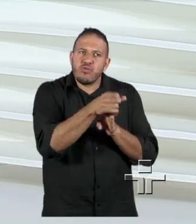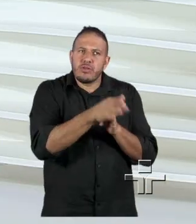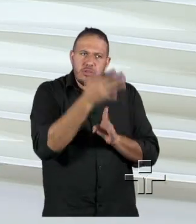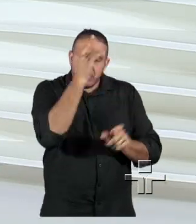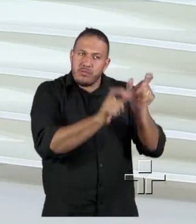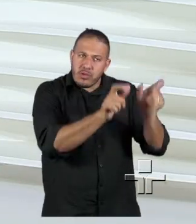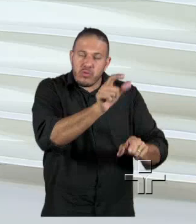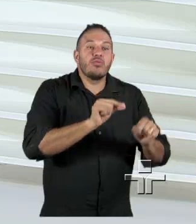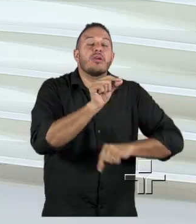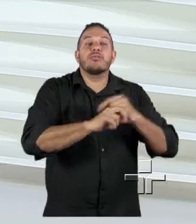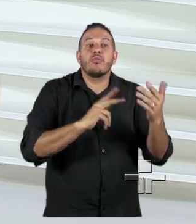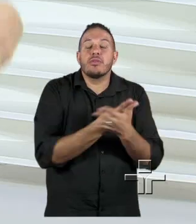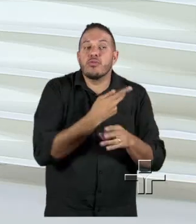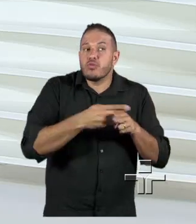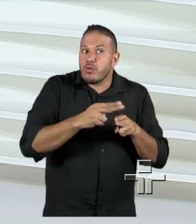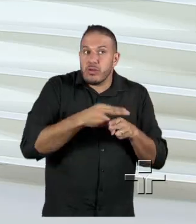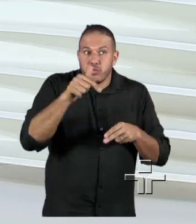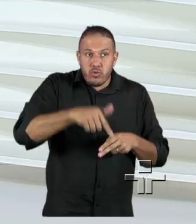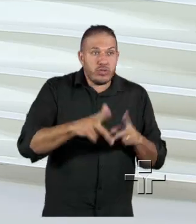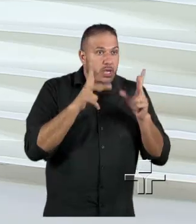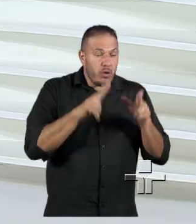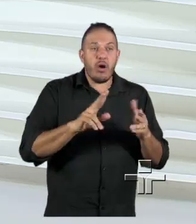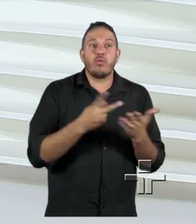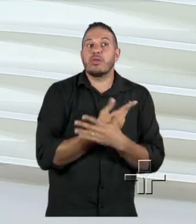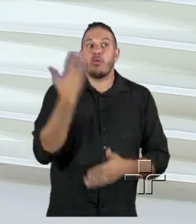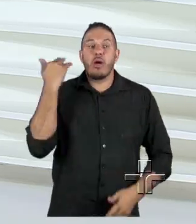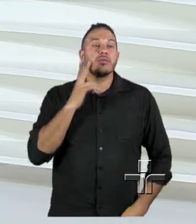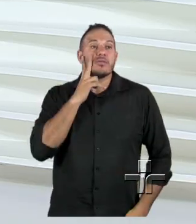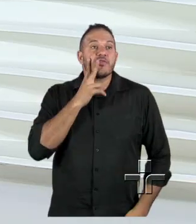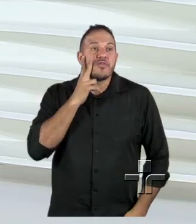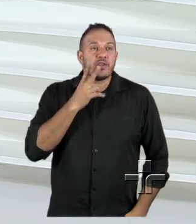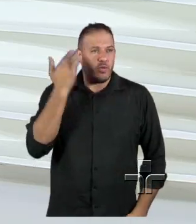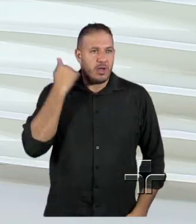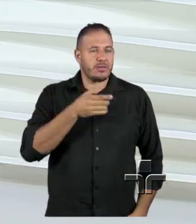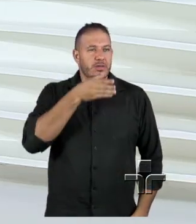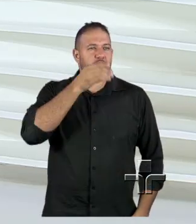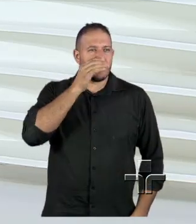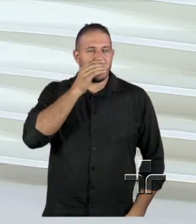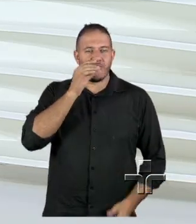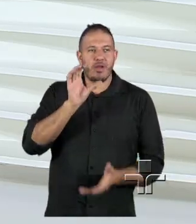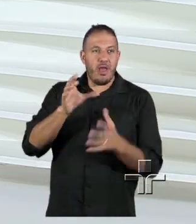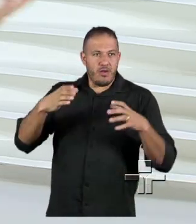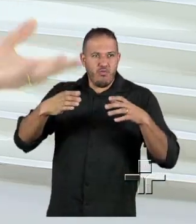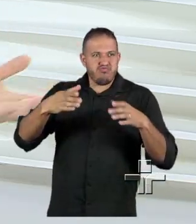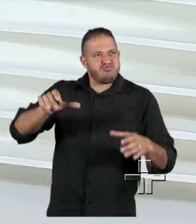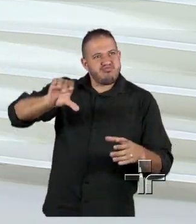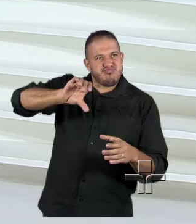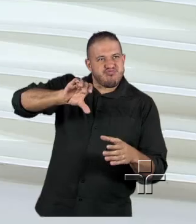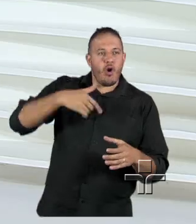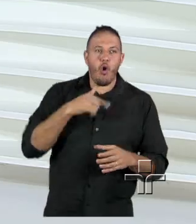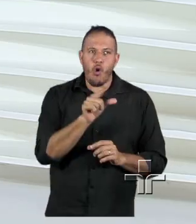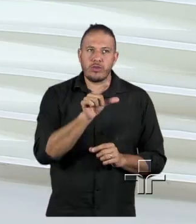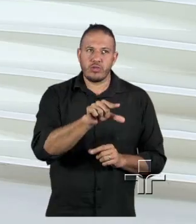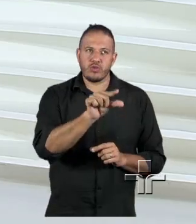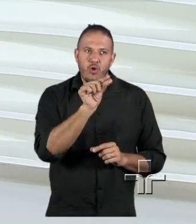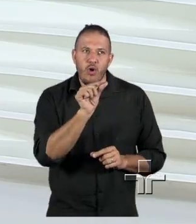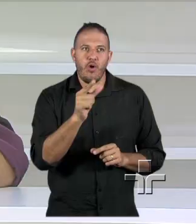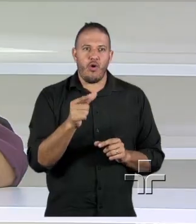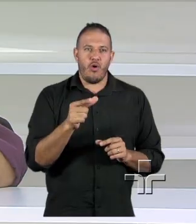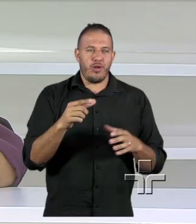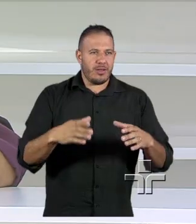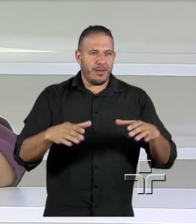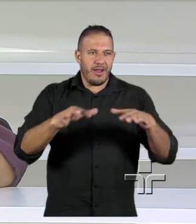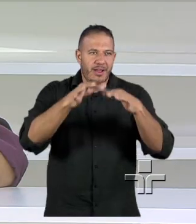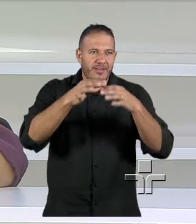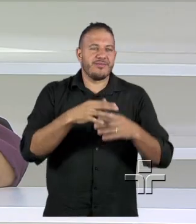que está acontecendo com o chocolate hoje é o mesmo que aconteceu com o vinho no passado. Lembra que você tomava vinho de garrafão? E hoje você escolhe um corte de... Garrafa azul e